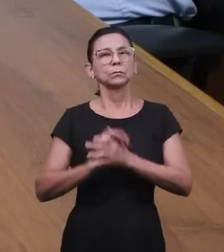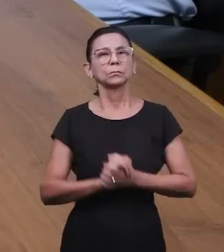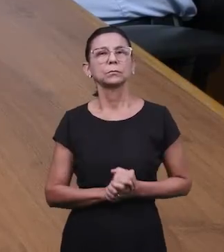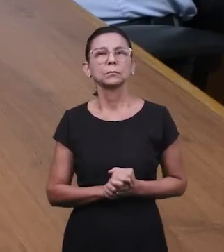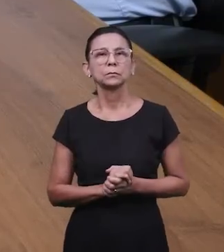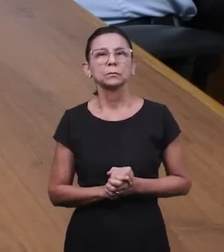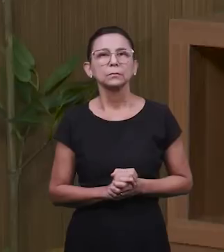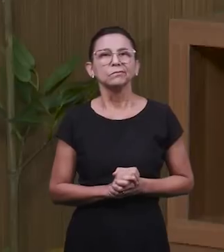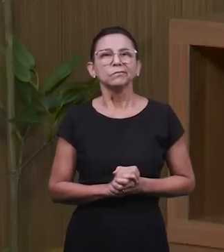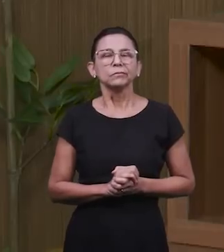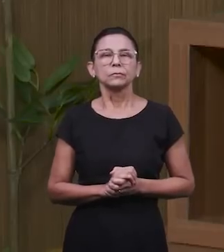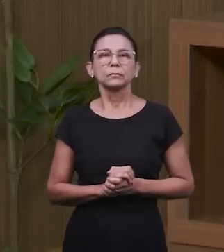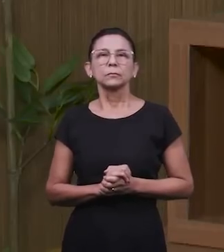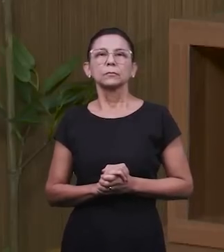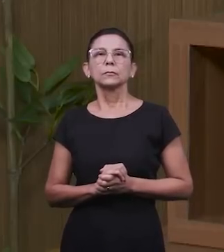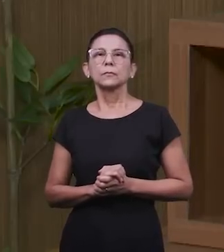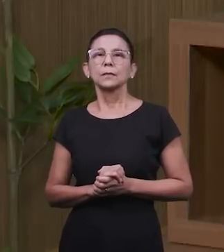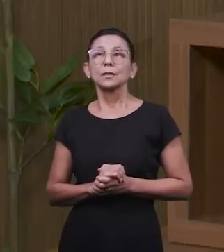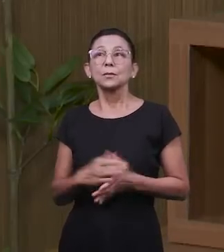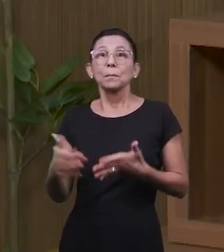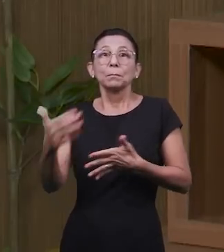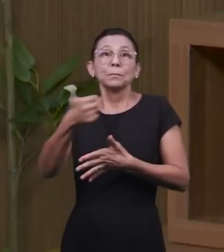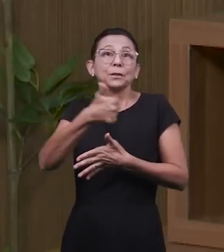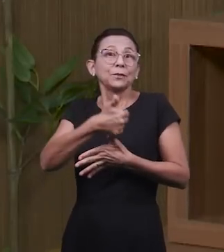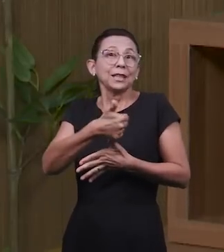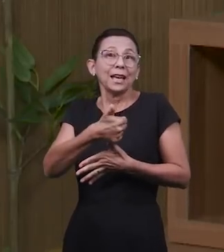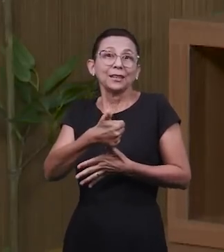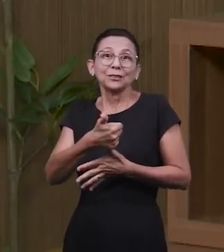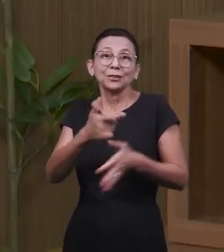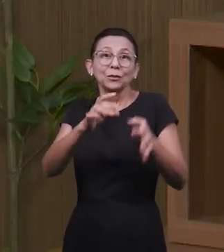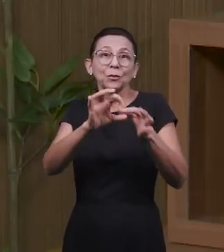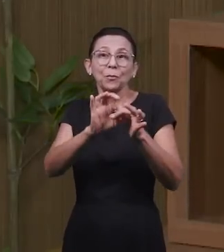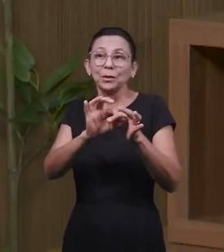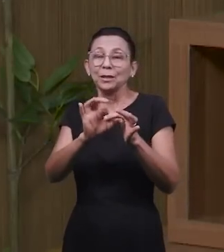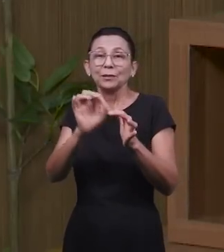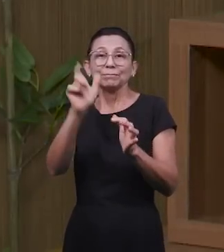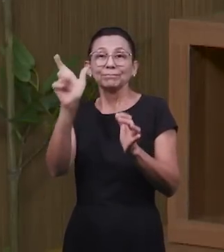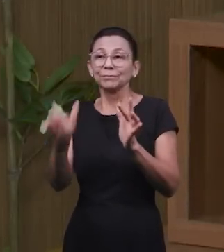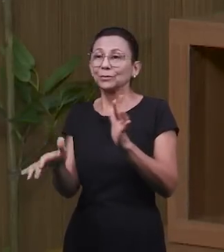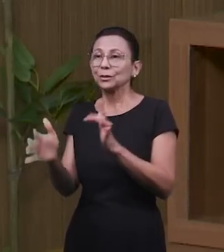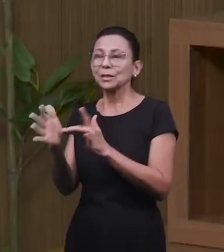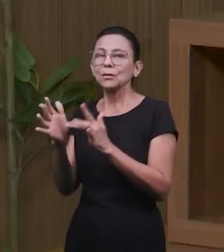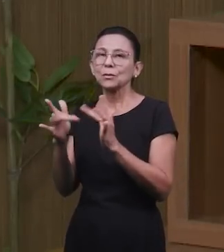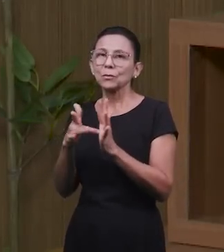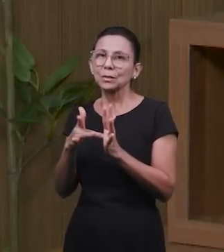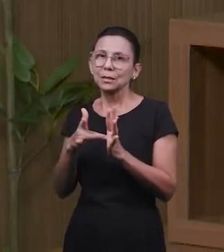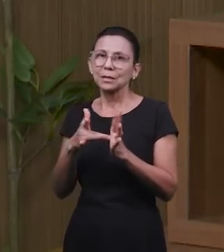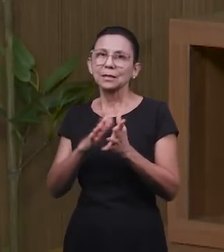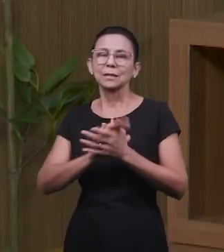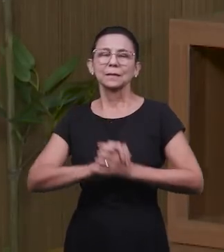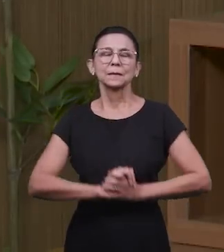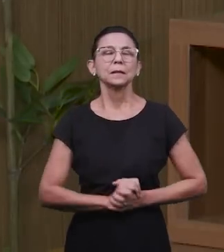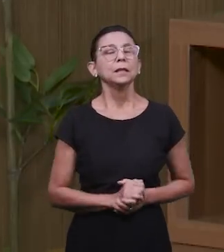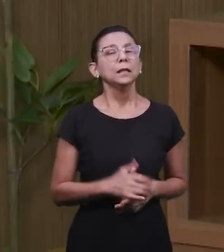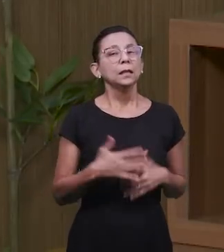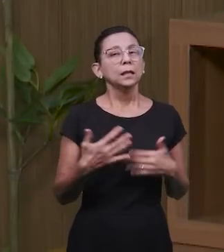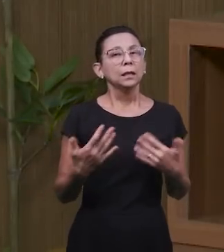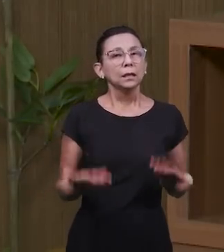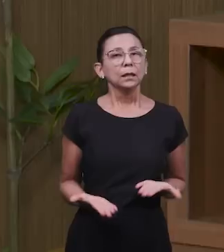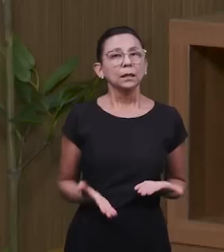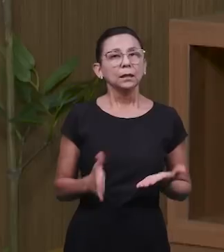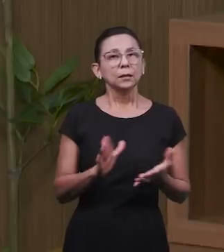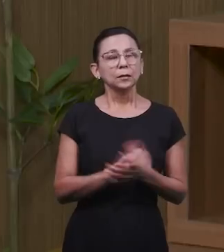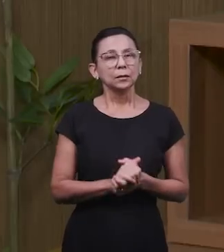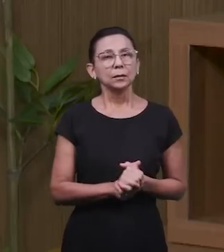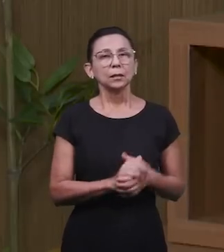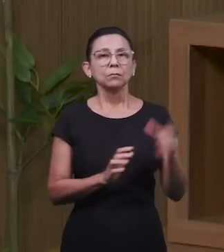Era o privilégio de poder ter comunhão com ele. E isso, ao longo dos anos, foi se perdendo na